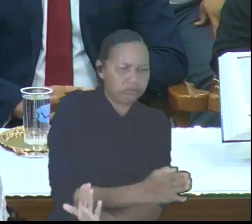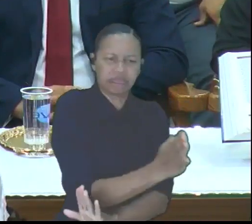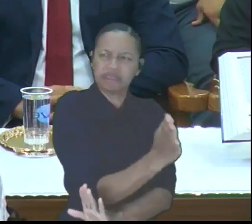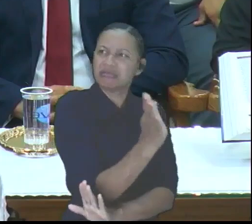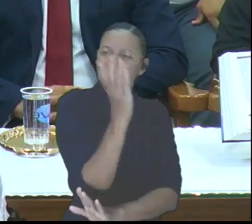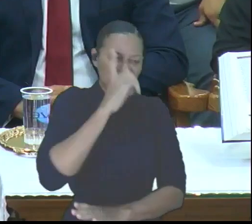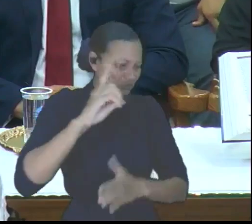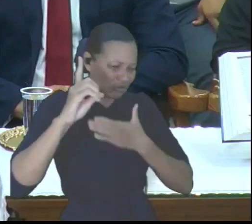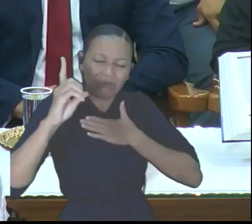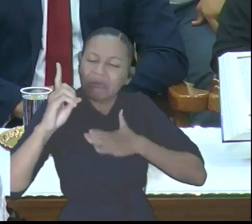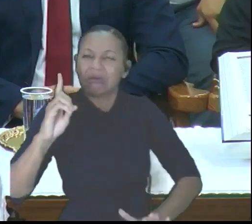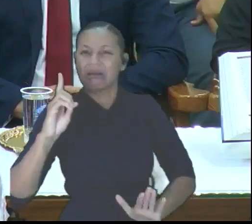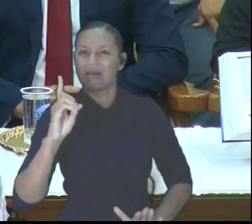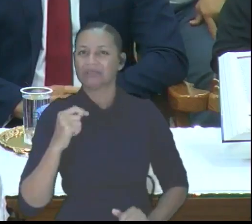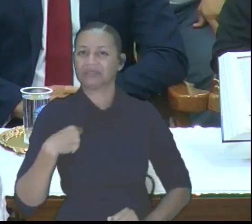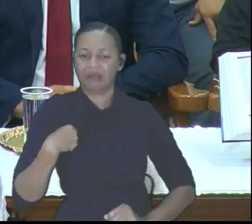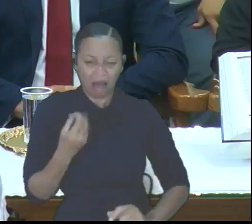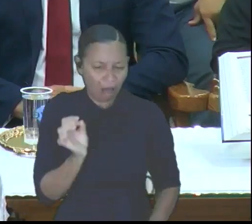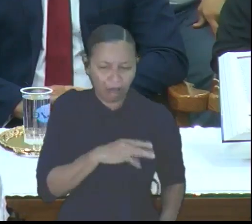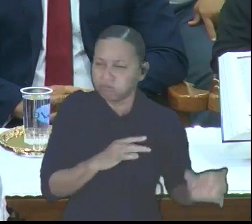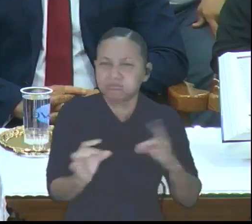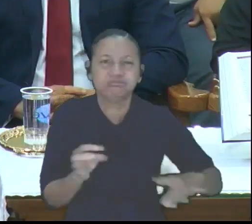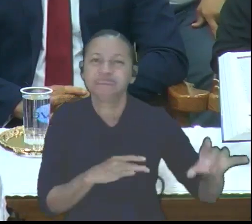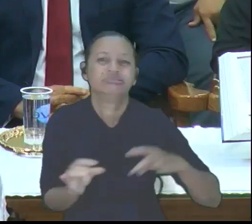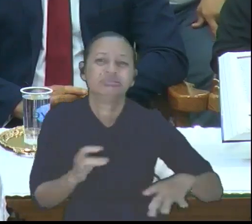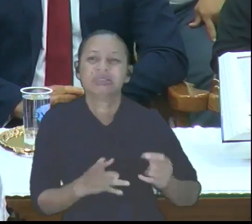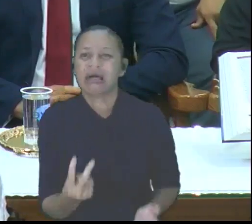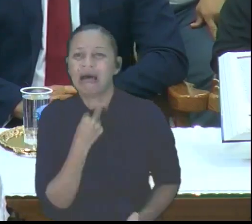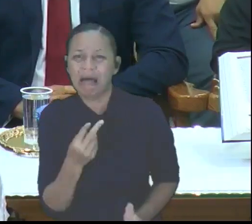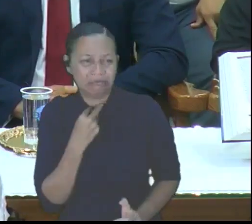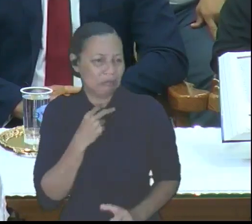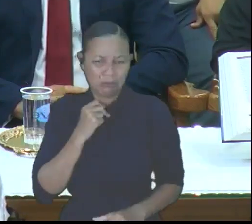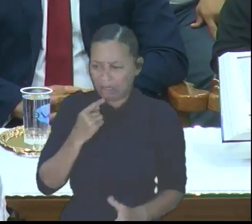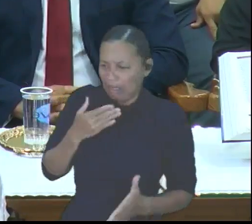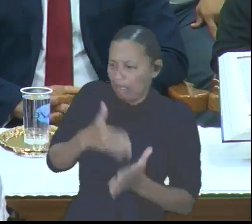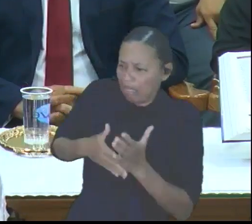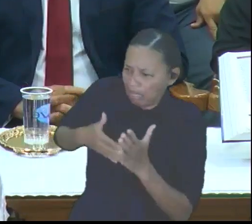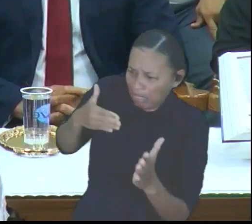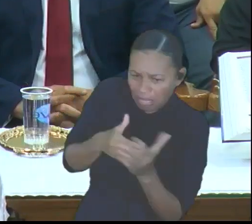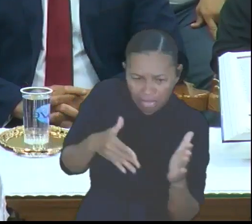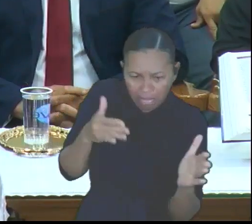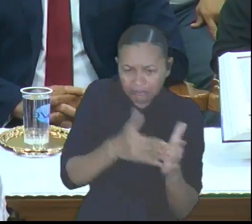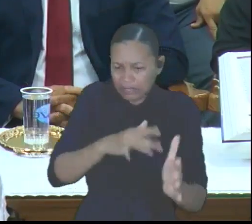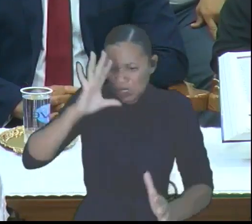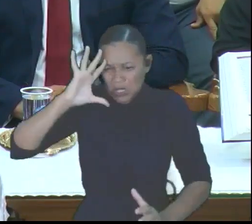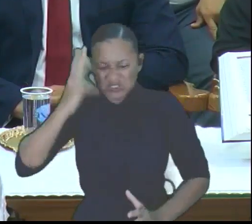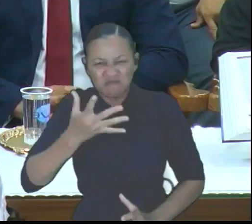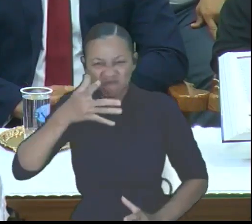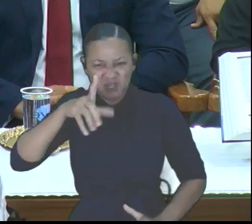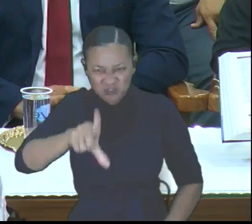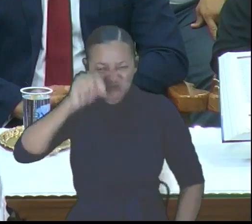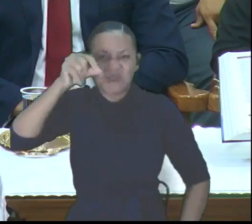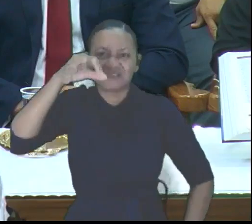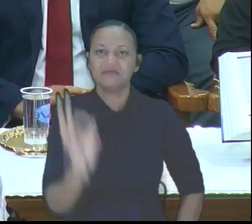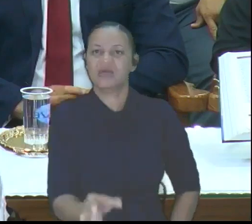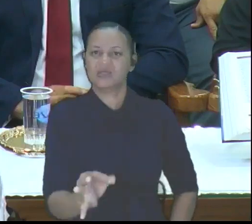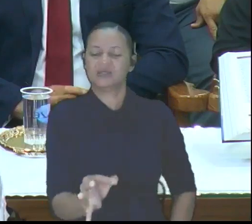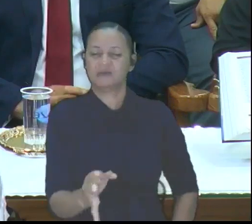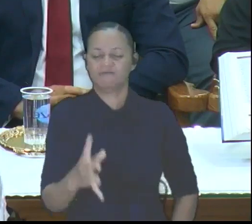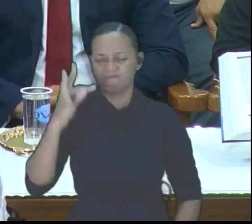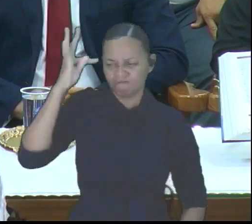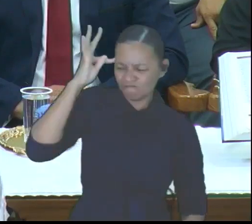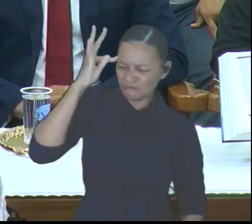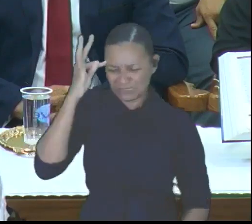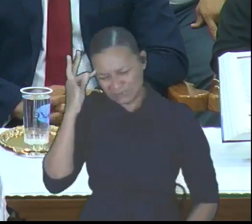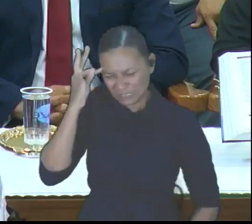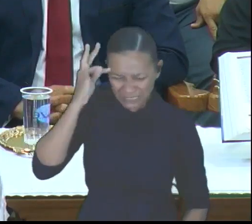é do agrado do Senhor. O medo não pode nos privar de tomar a decisão correta. E Tomé,